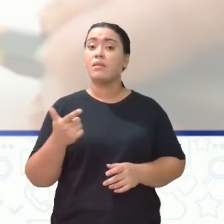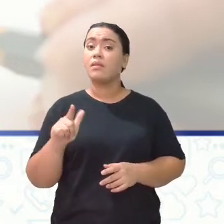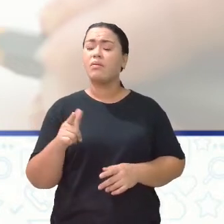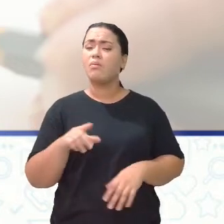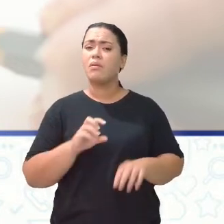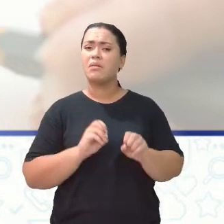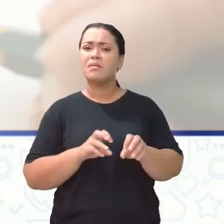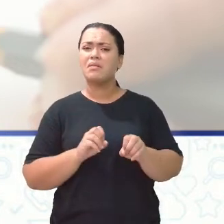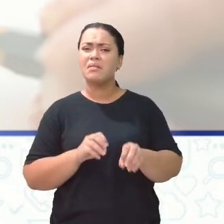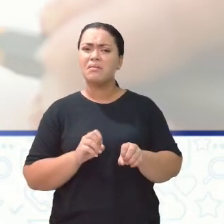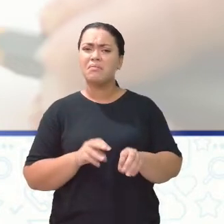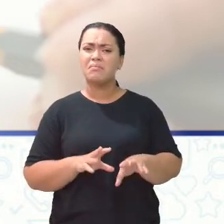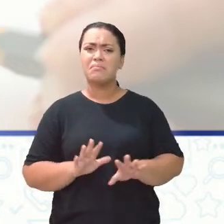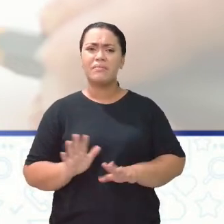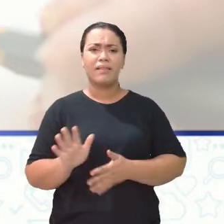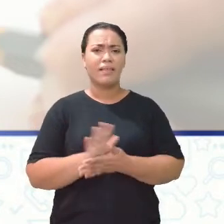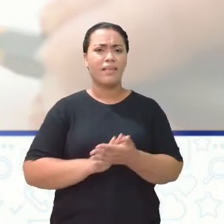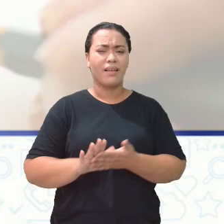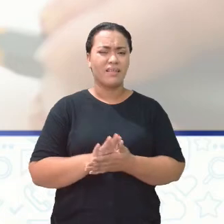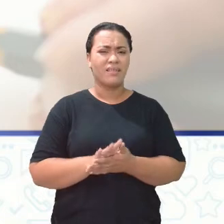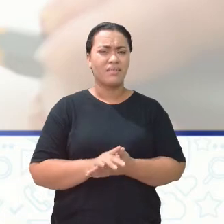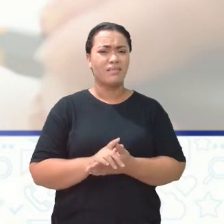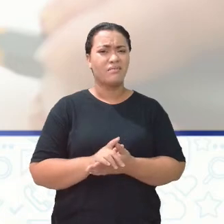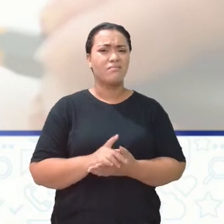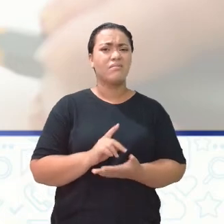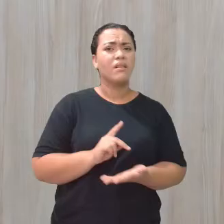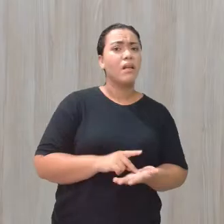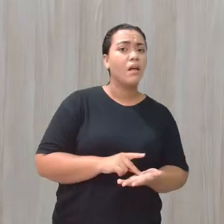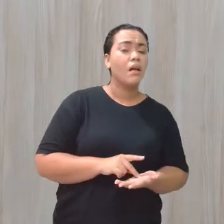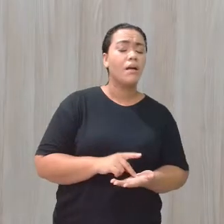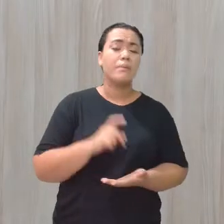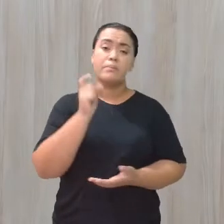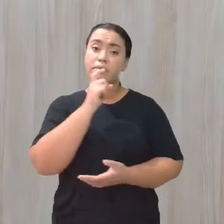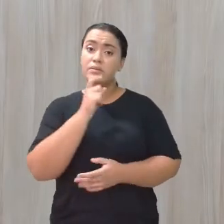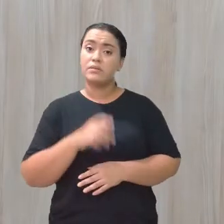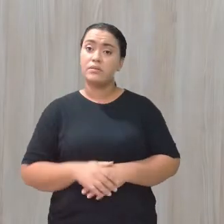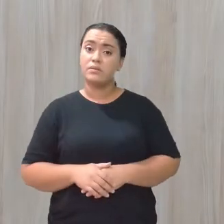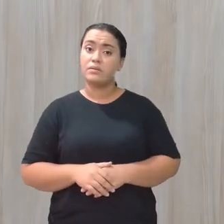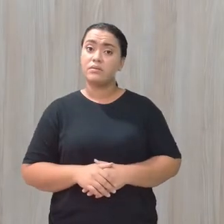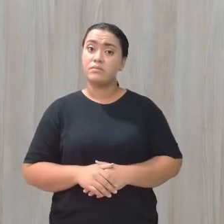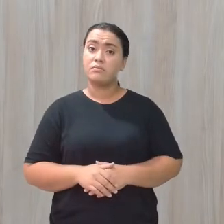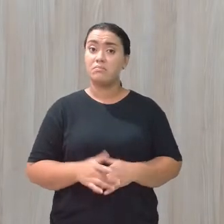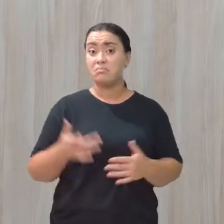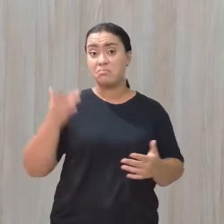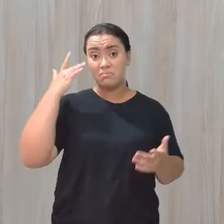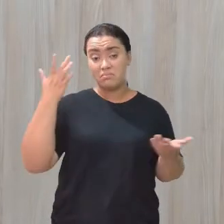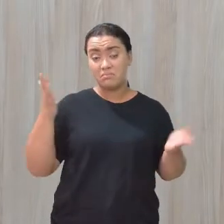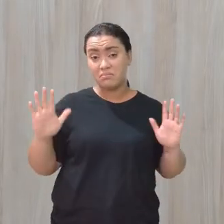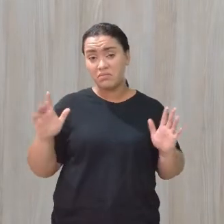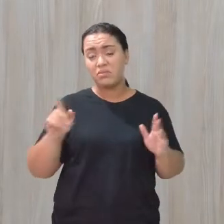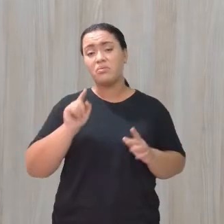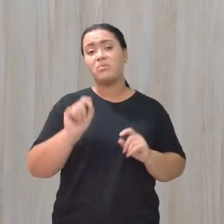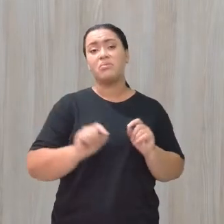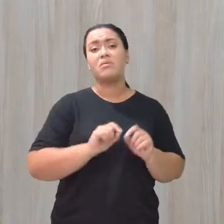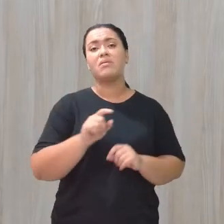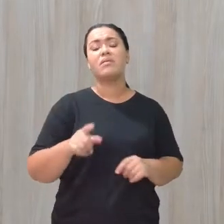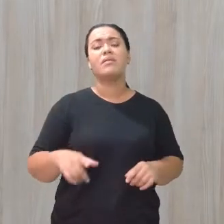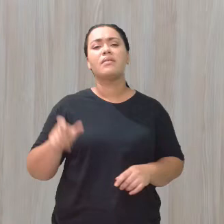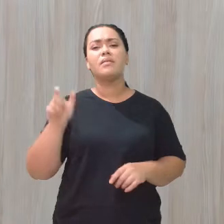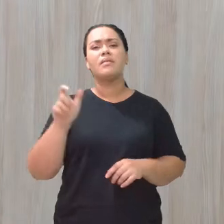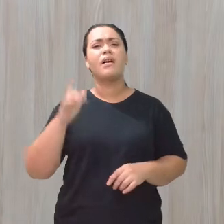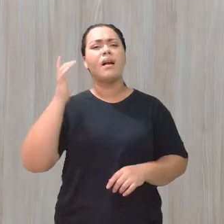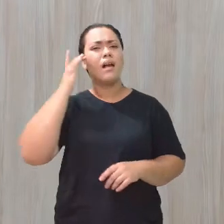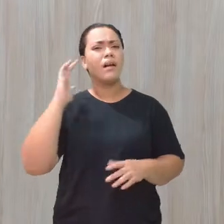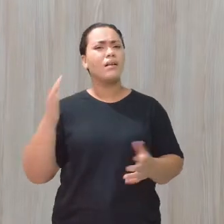um ensinamento para nos dar. E aí, verdade? Não, não sei. O que você acha, professora?